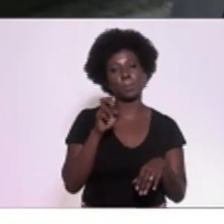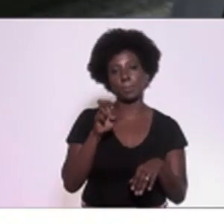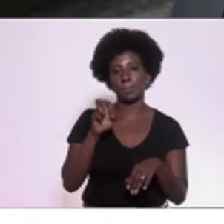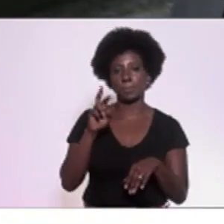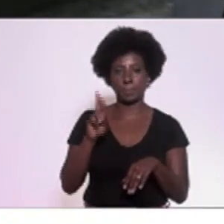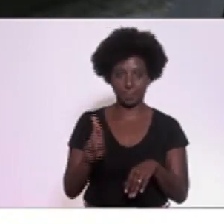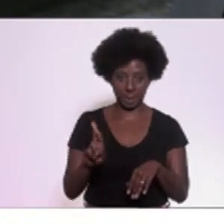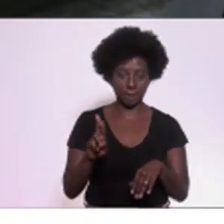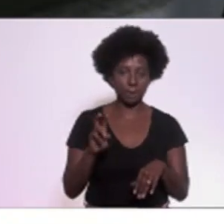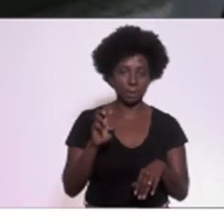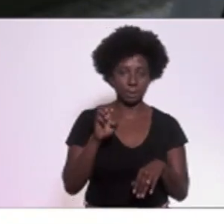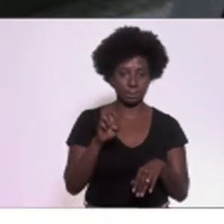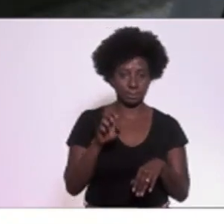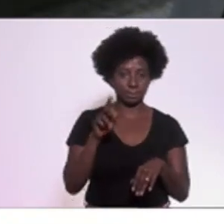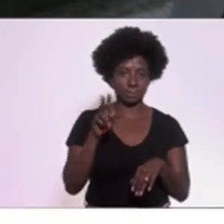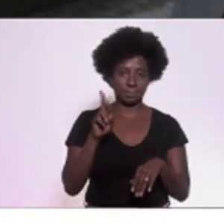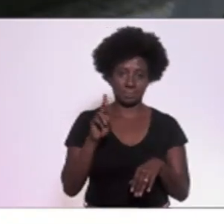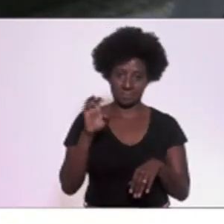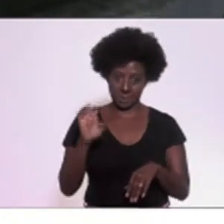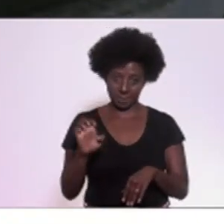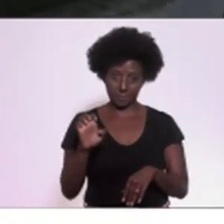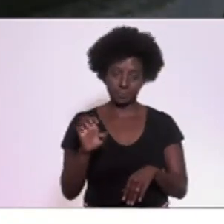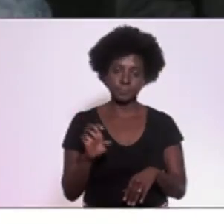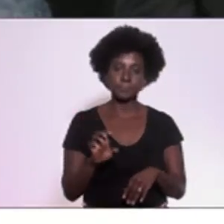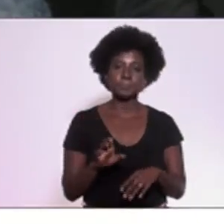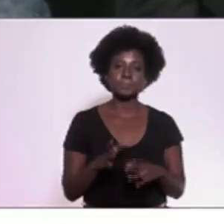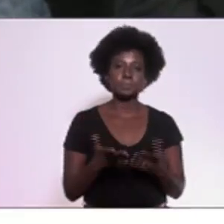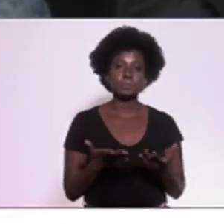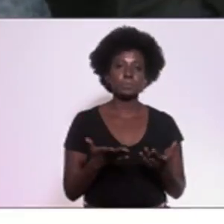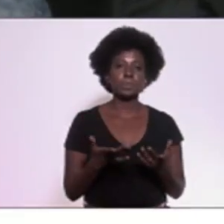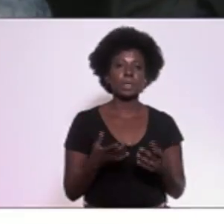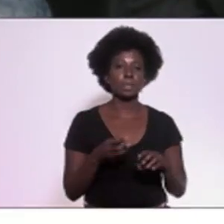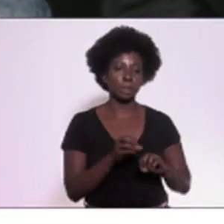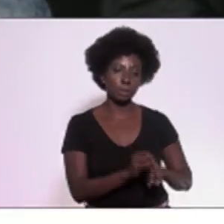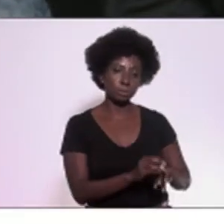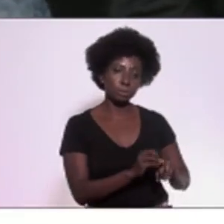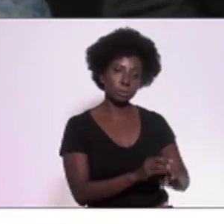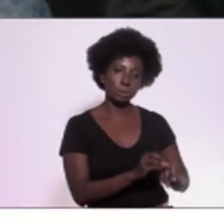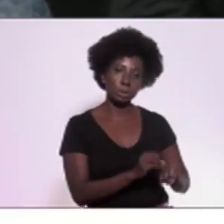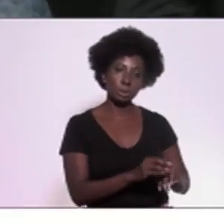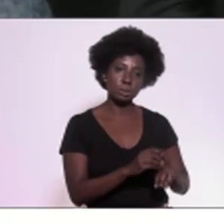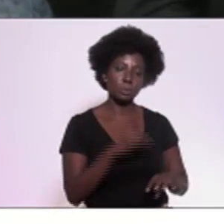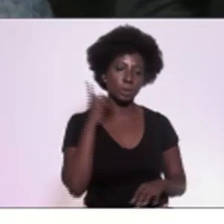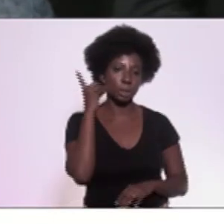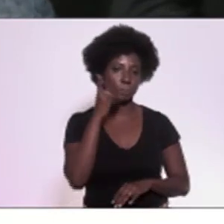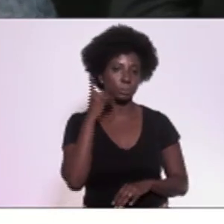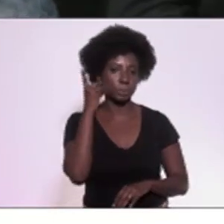estaduais. Essa é a emenda, senhor presidente. Pela Comissão de Educação, deputado Flávio Serafini.